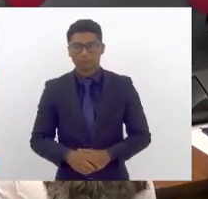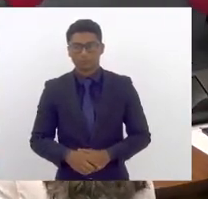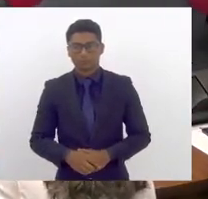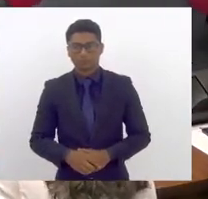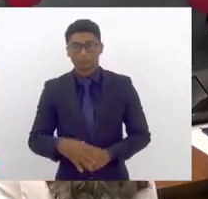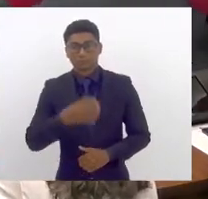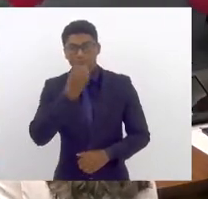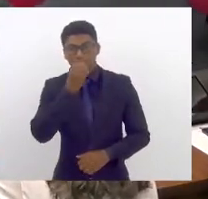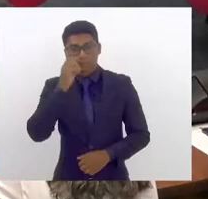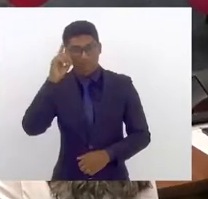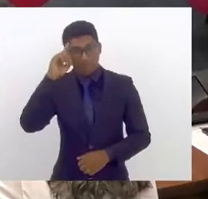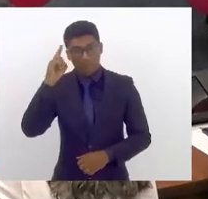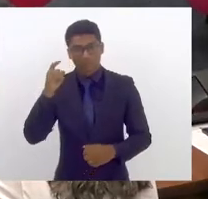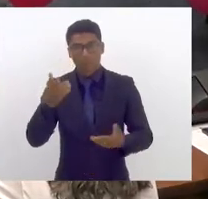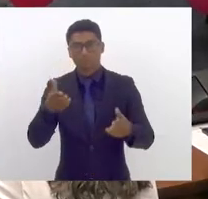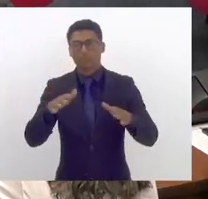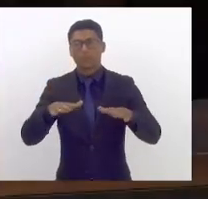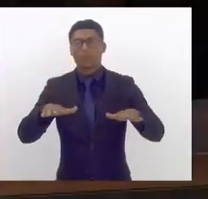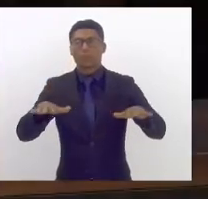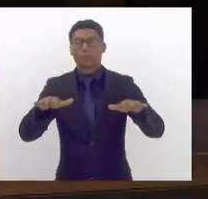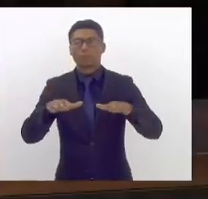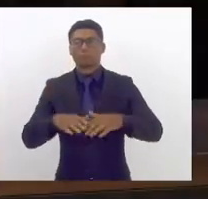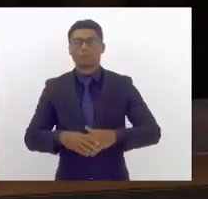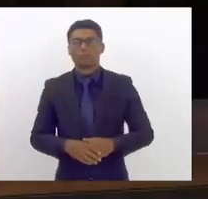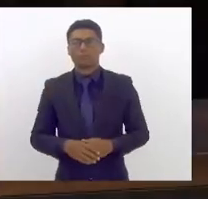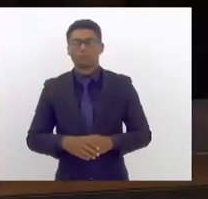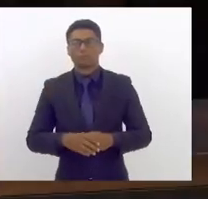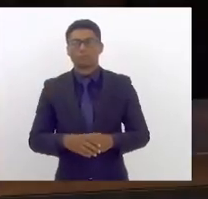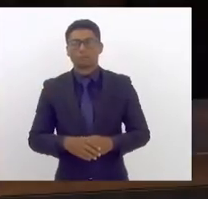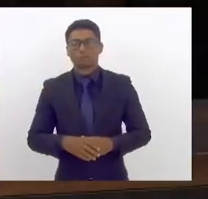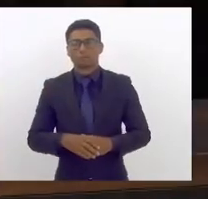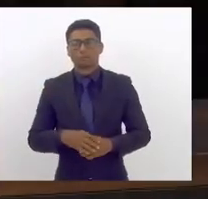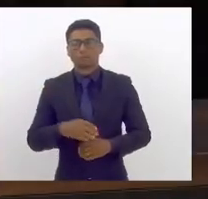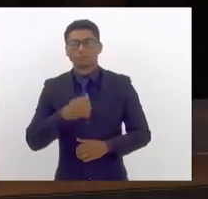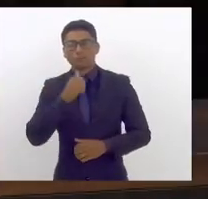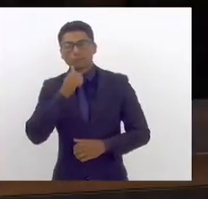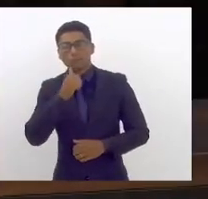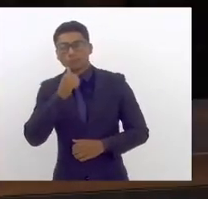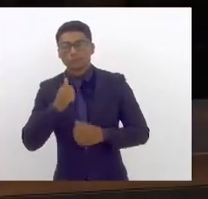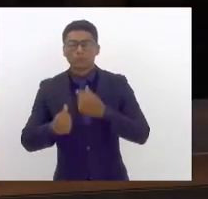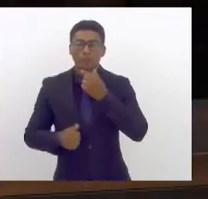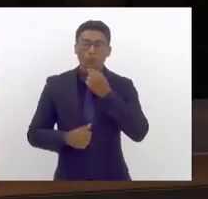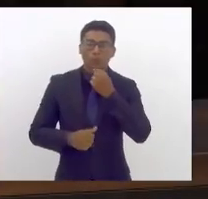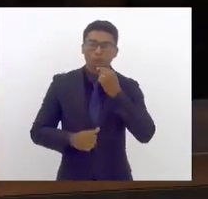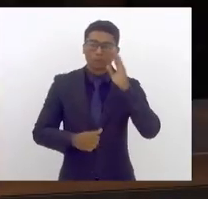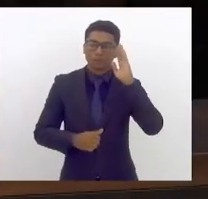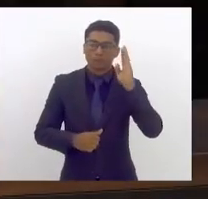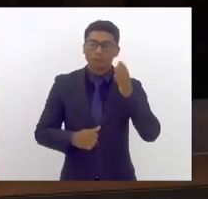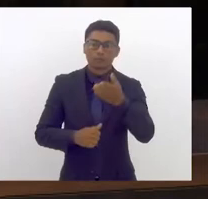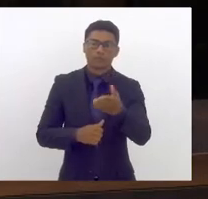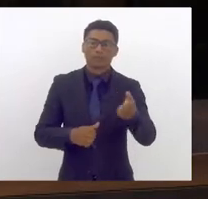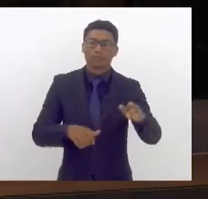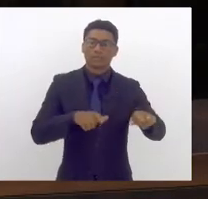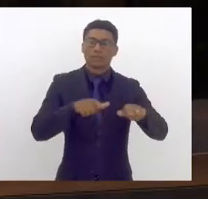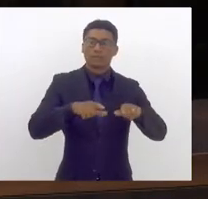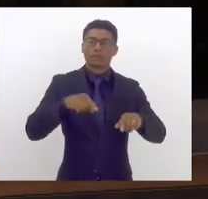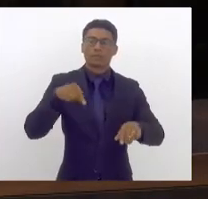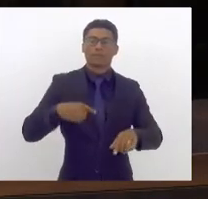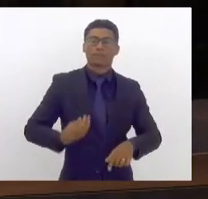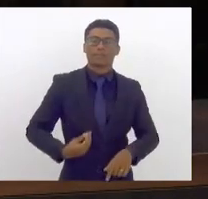Bom dia a todas todos também especialmente os trabalhadores que estão aqui